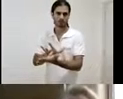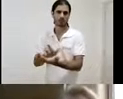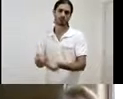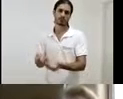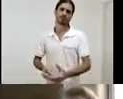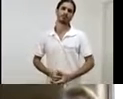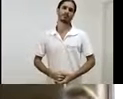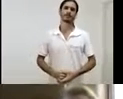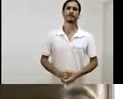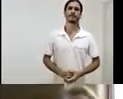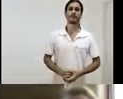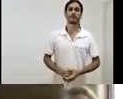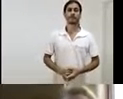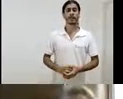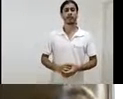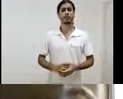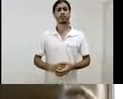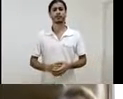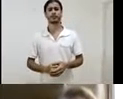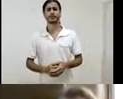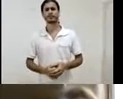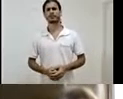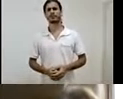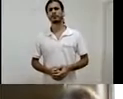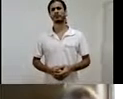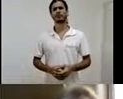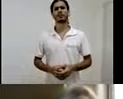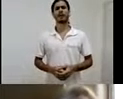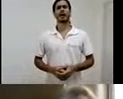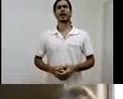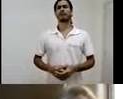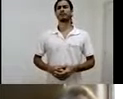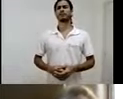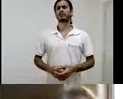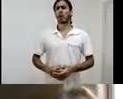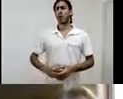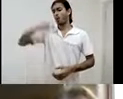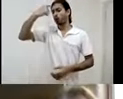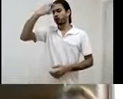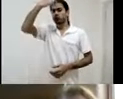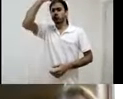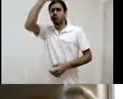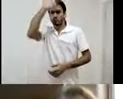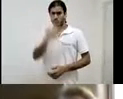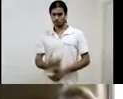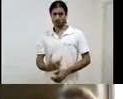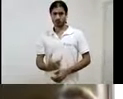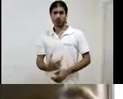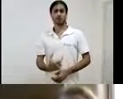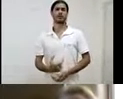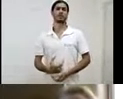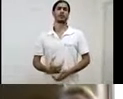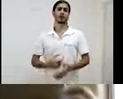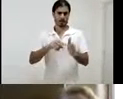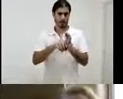trás da fala dos sujeitos. Então, é um sujeito nesse contexto das ciências humanas, um sujeito sem